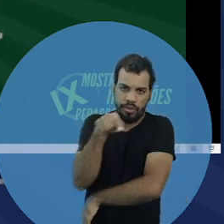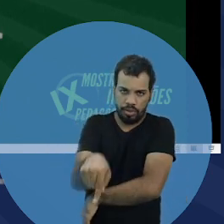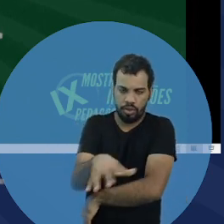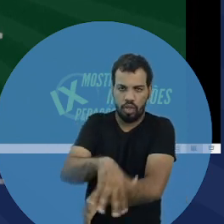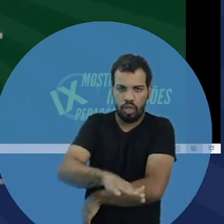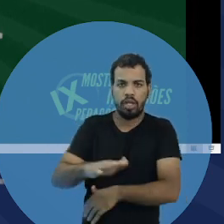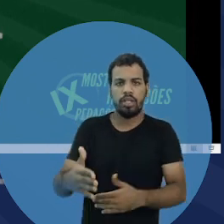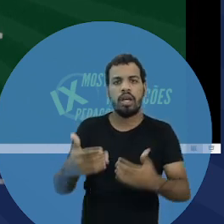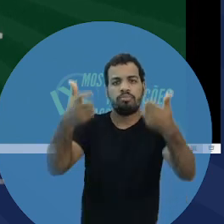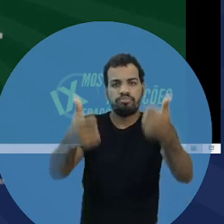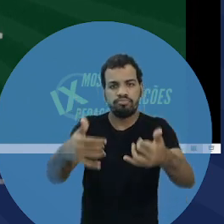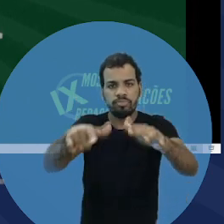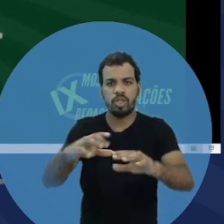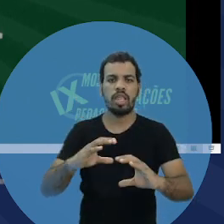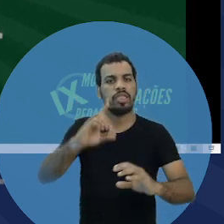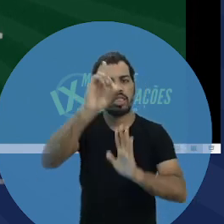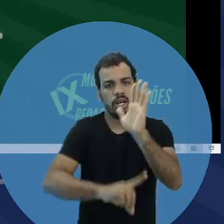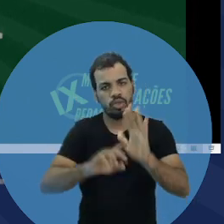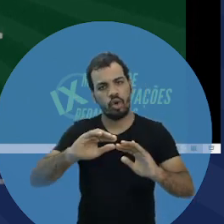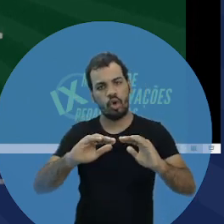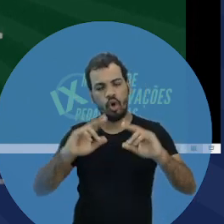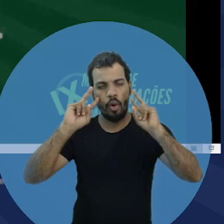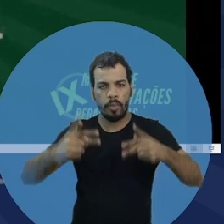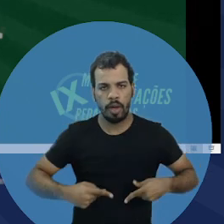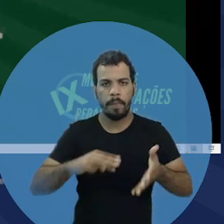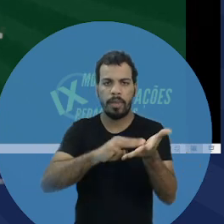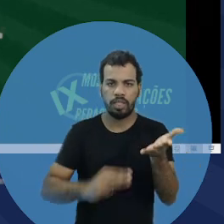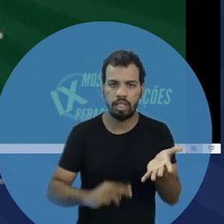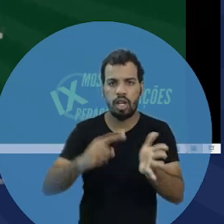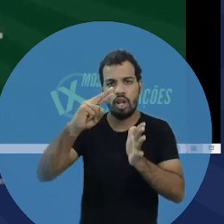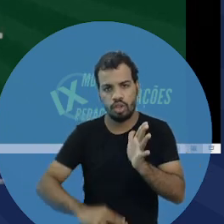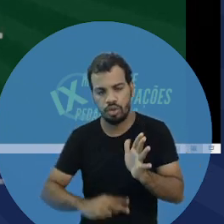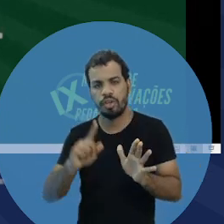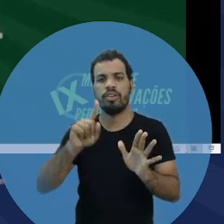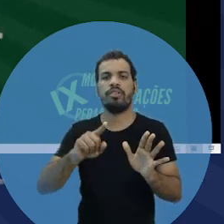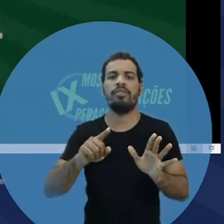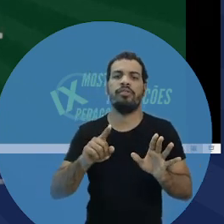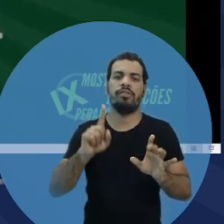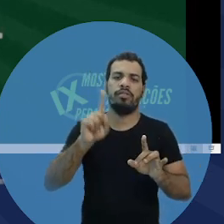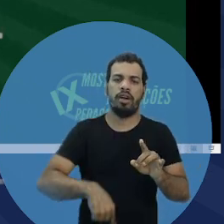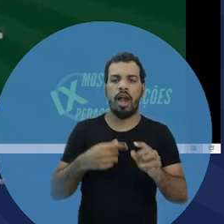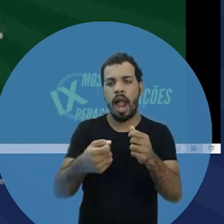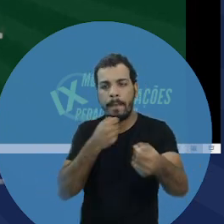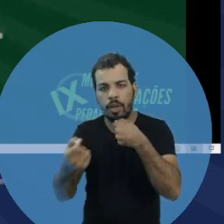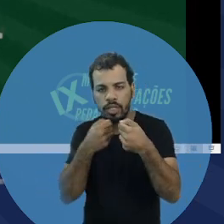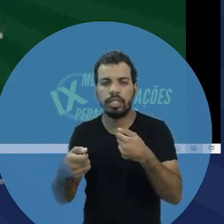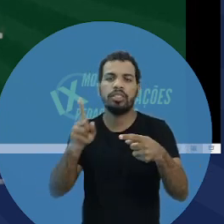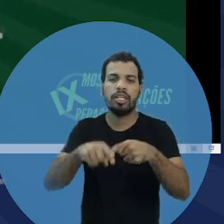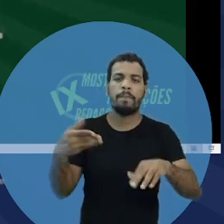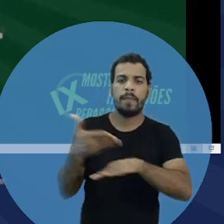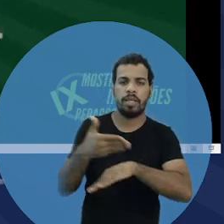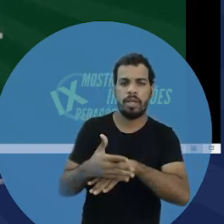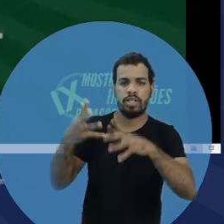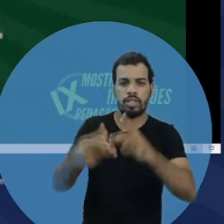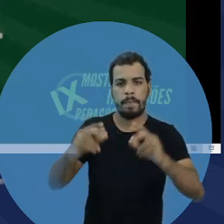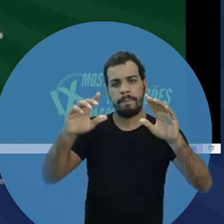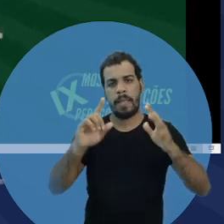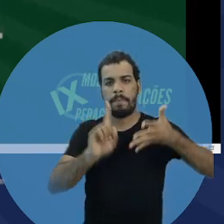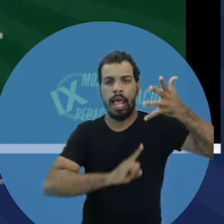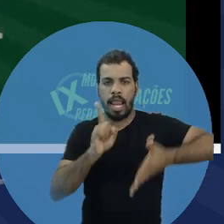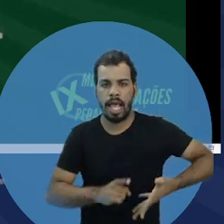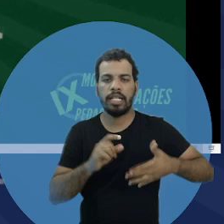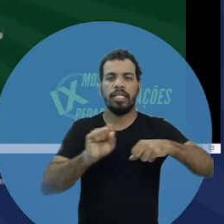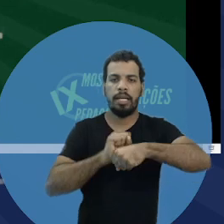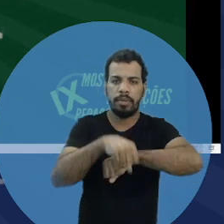e diversidade, metodologias, leituras, análise de reportagens, participação em palestras, seminários, debates e